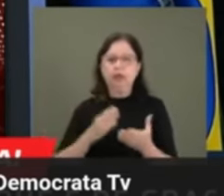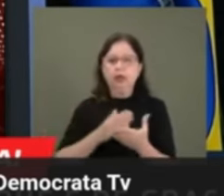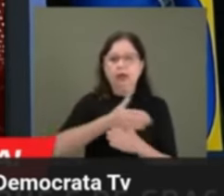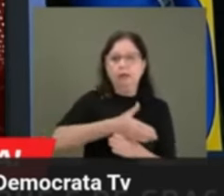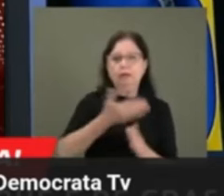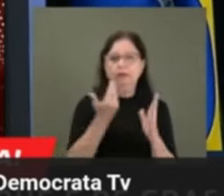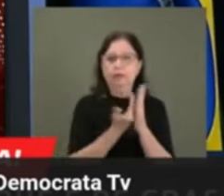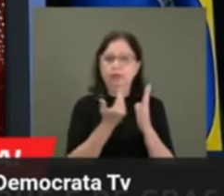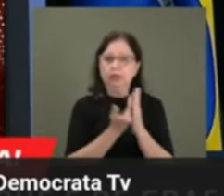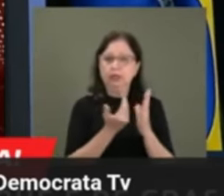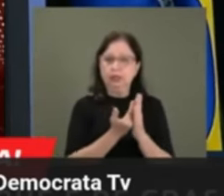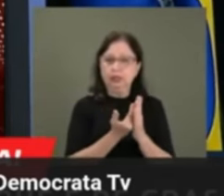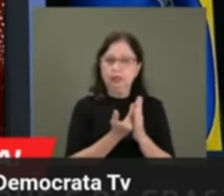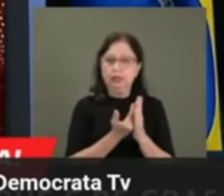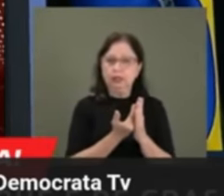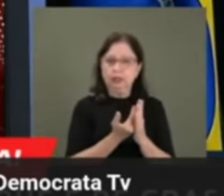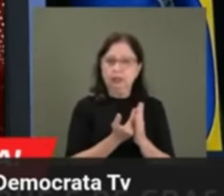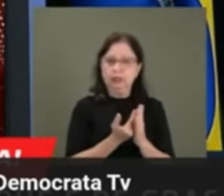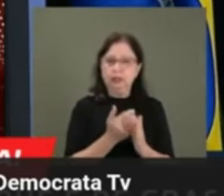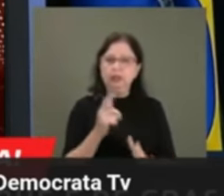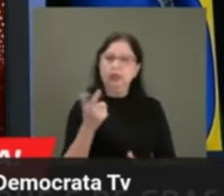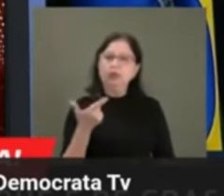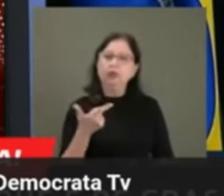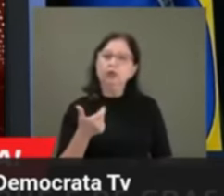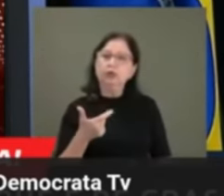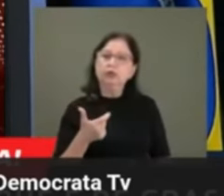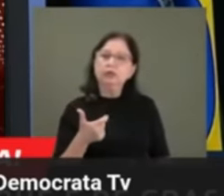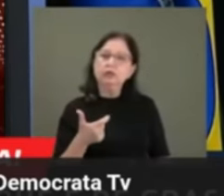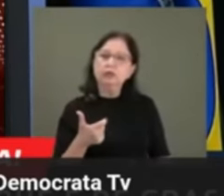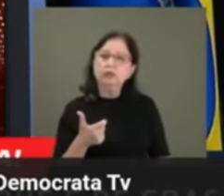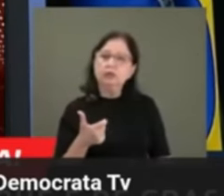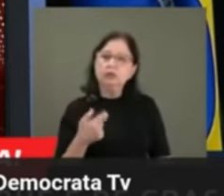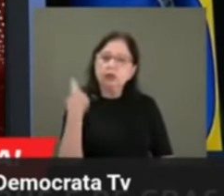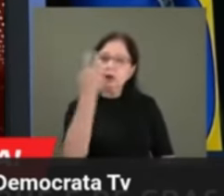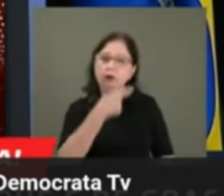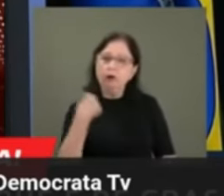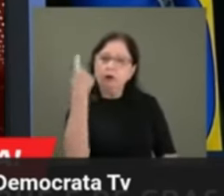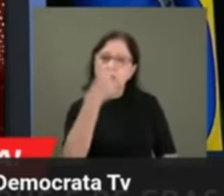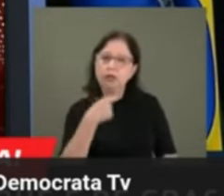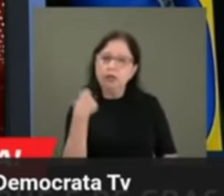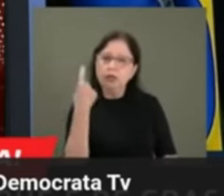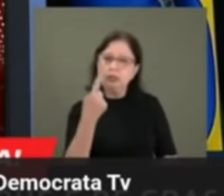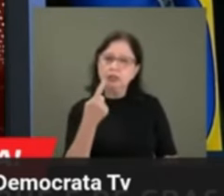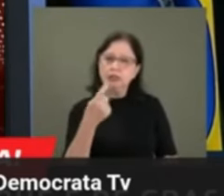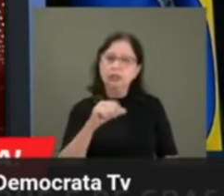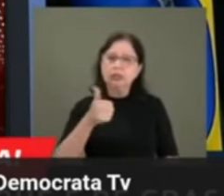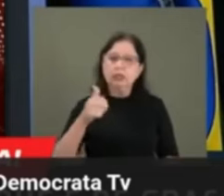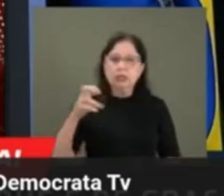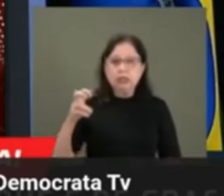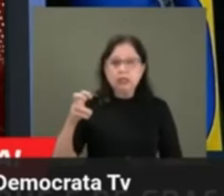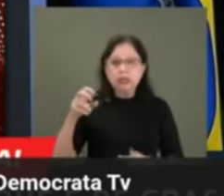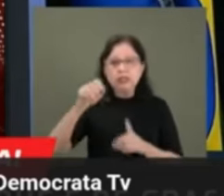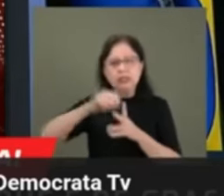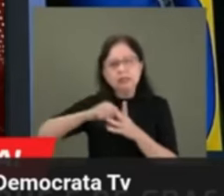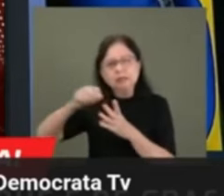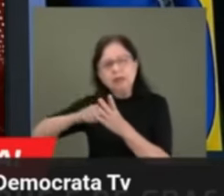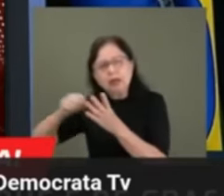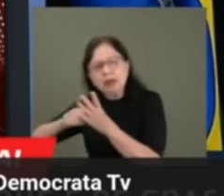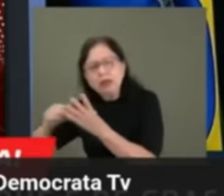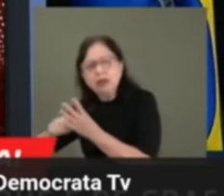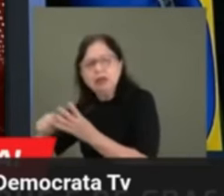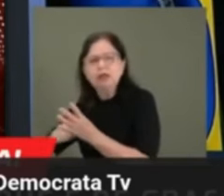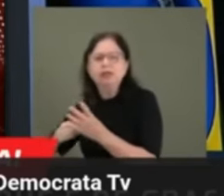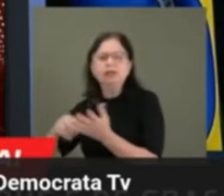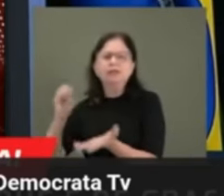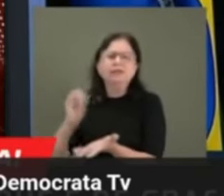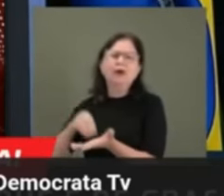câmara em menos de 12 horas um projeto de 15 meses de debate debate mal conduzido inclusive com pasta participação